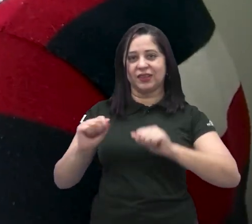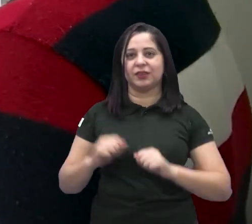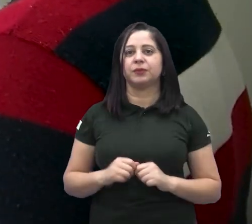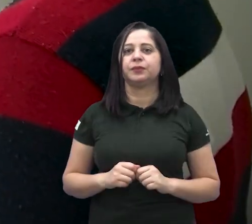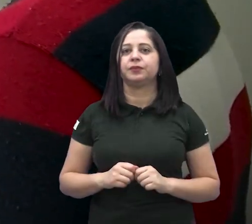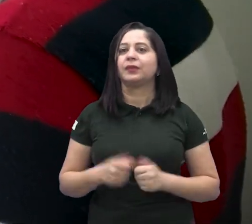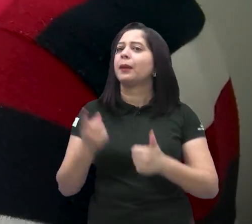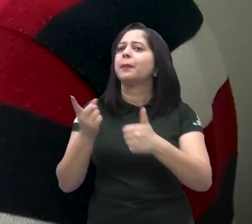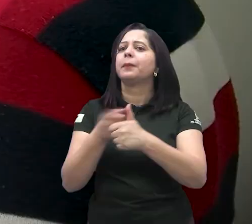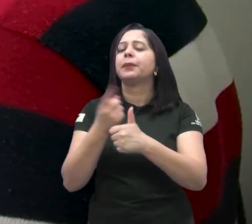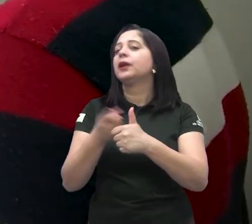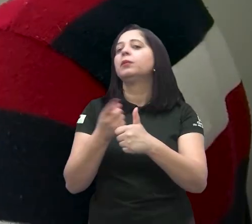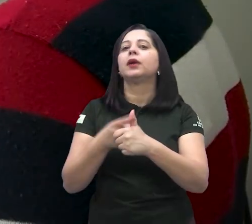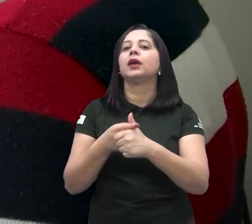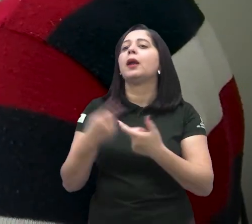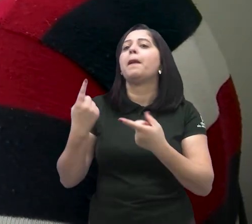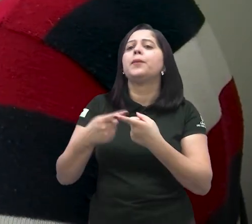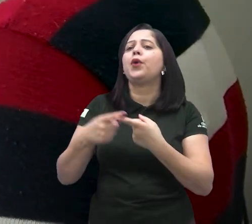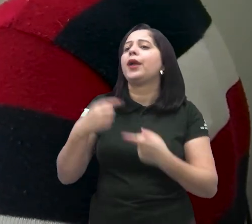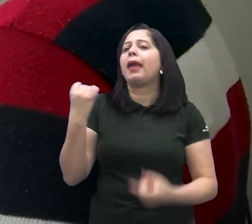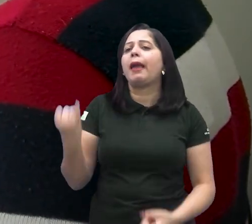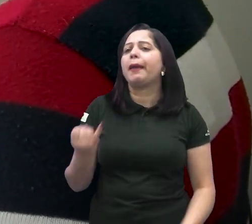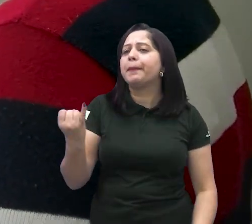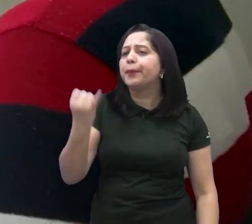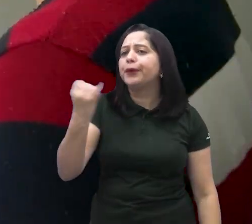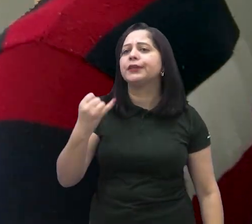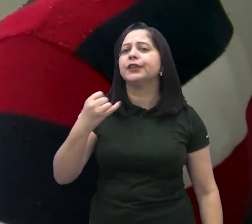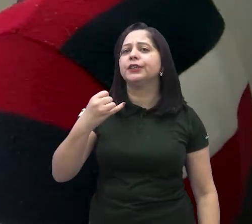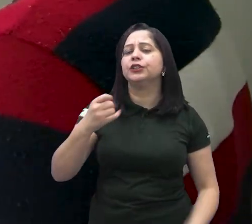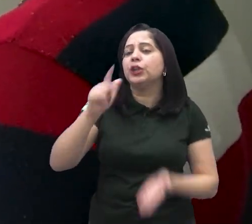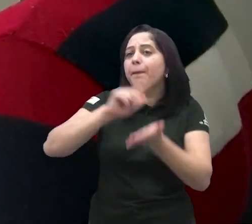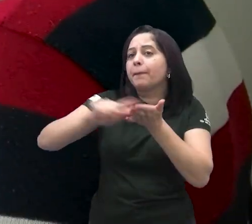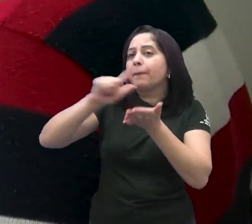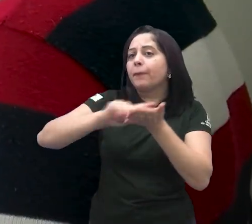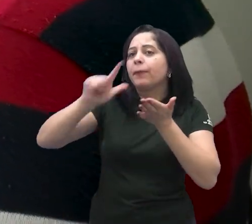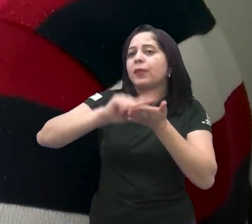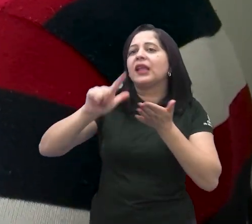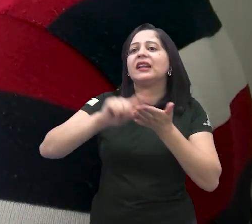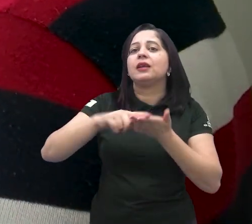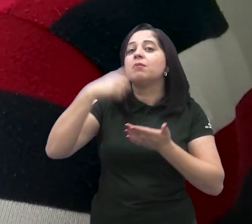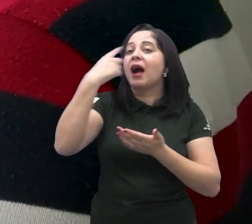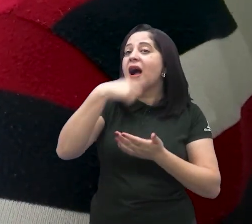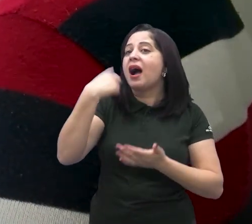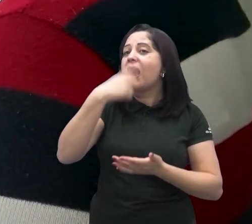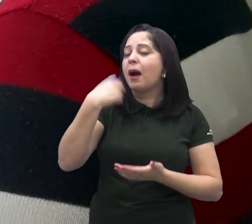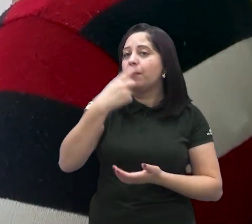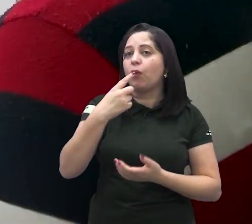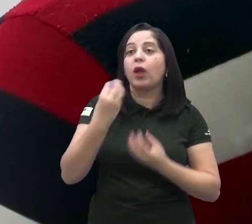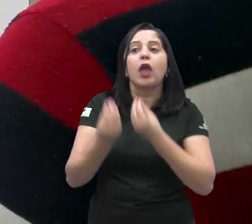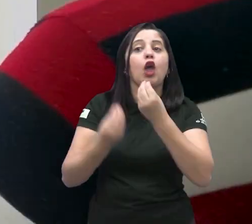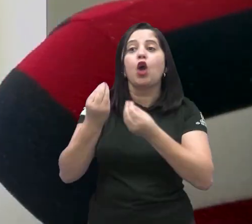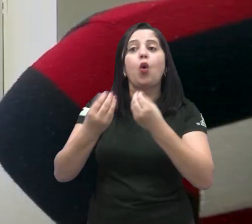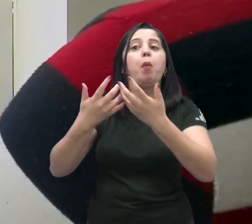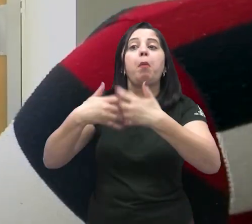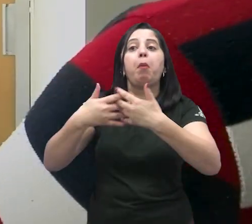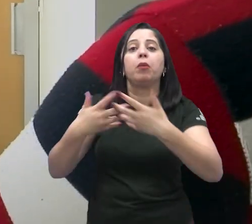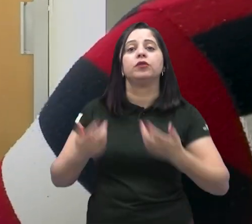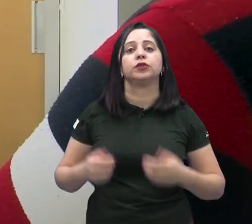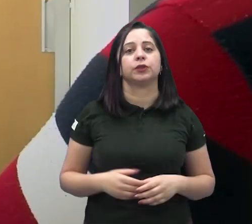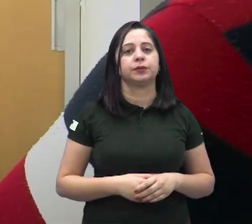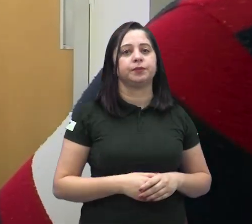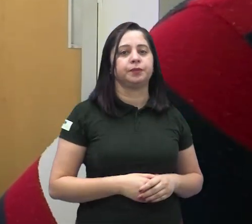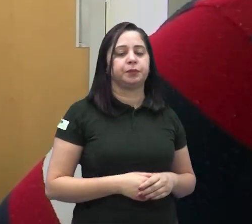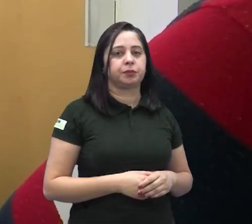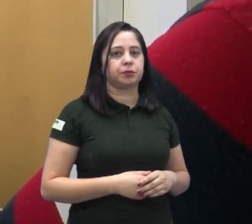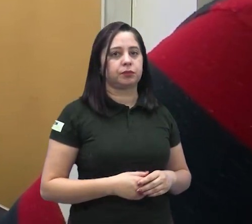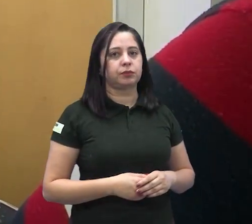Primeiro de tudo, né, doutora, por que é importante essa limpeza, né, e com que frequência também ela deve ser feita, por favor? Certo.